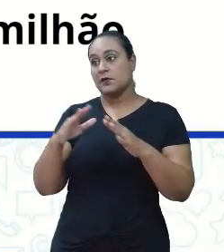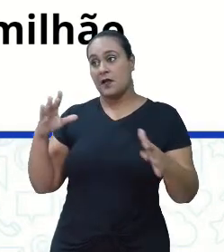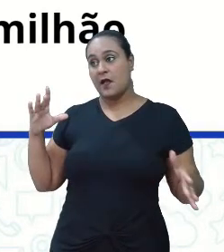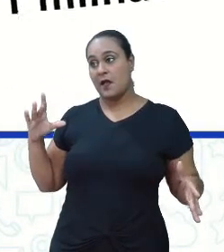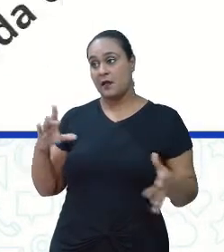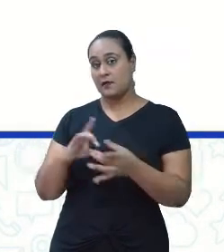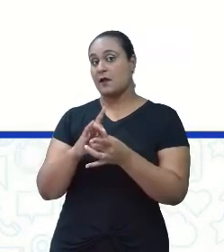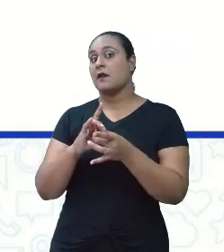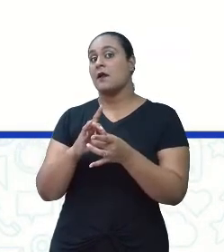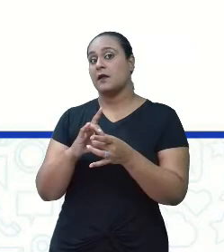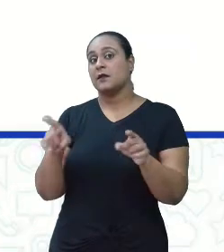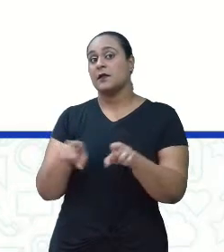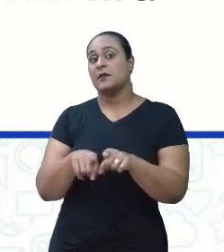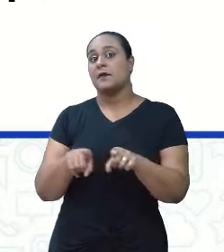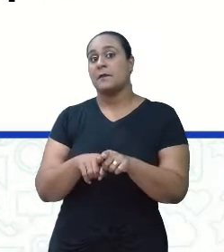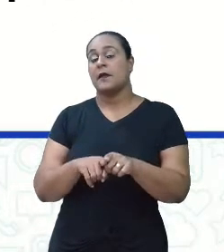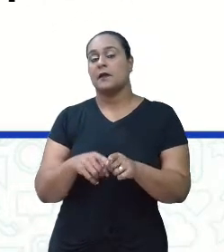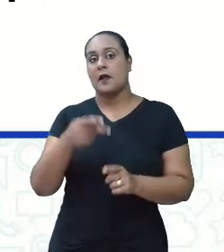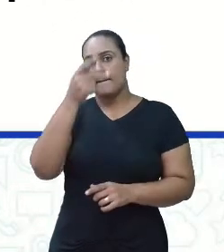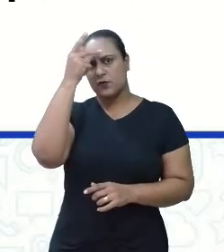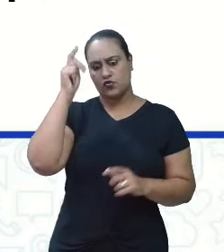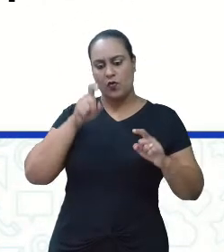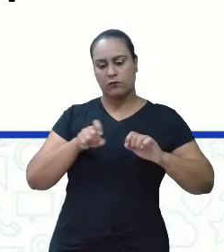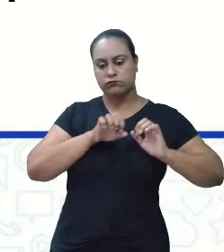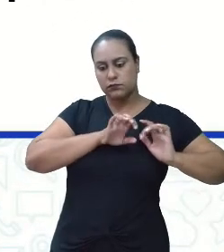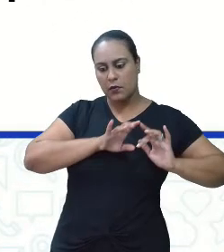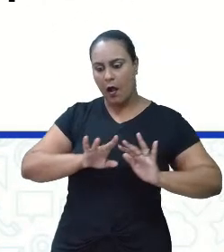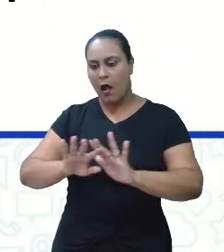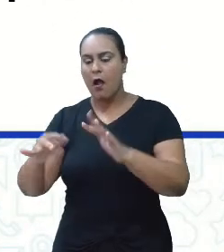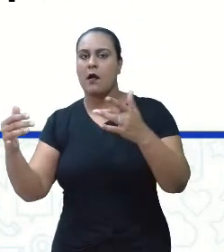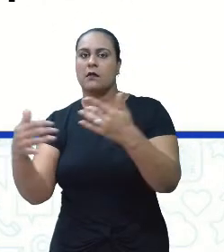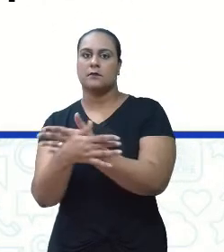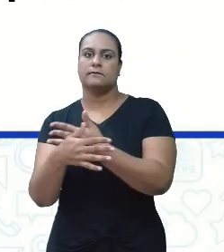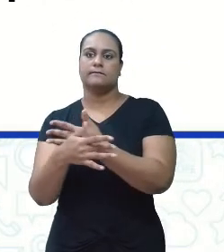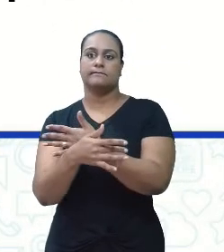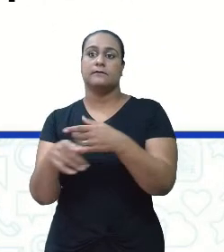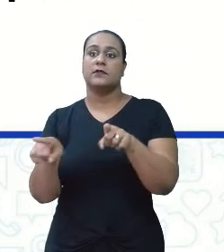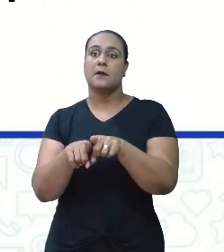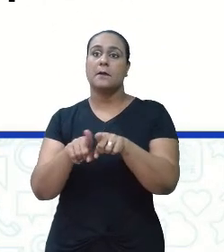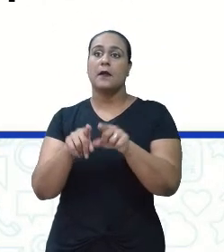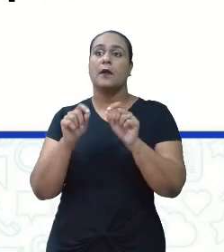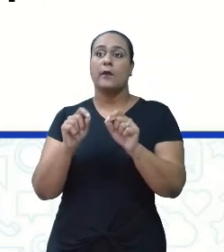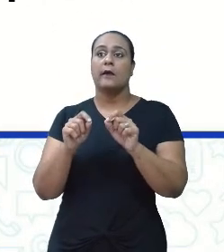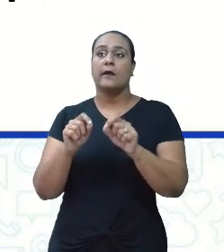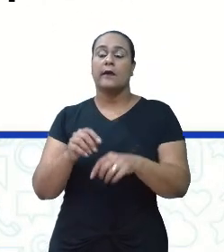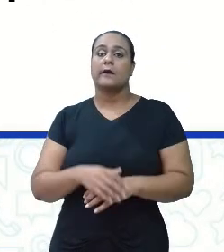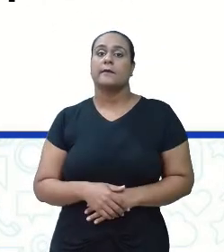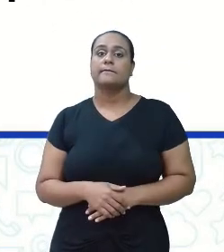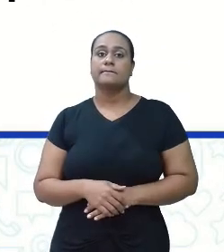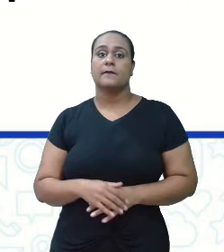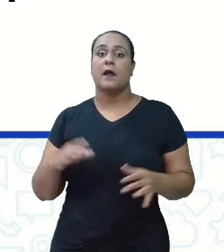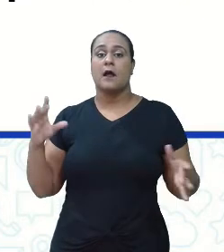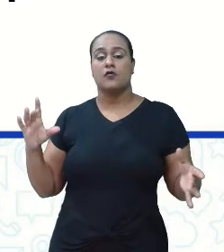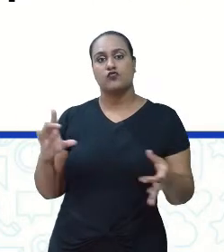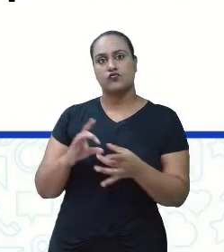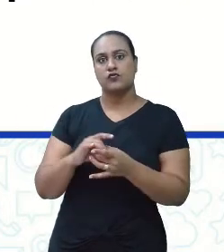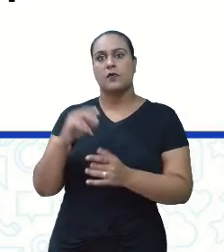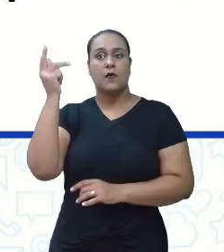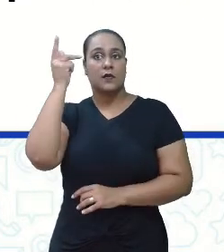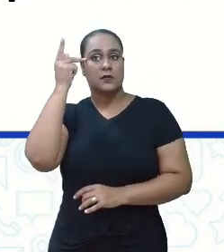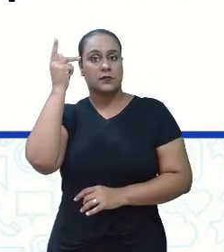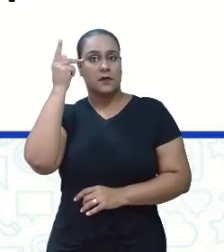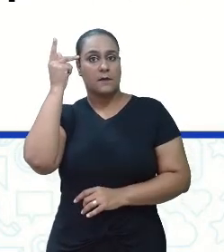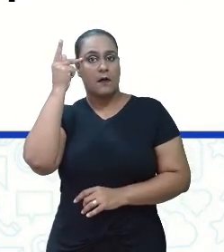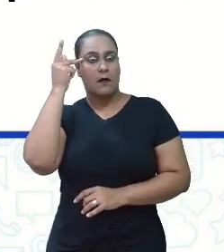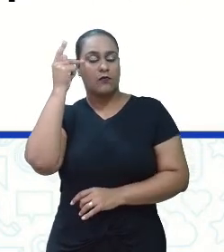àquela questão do êxodo rural. E aí nós temos também aquela junção, né, de São Paulo